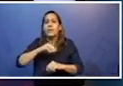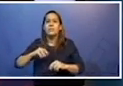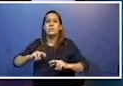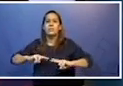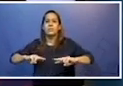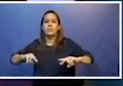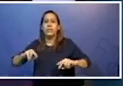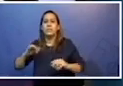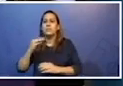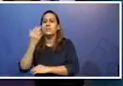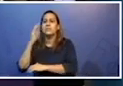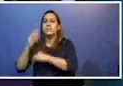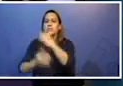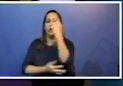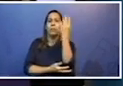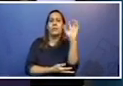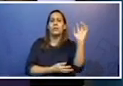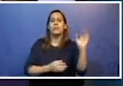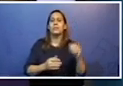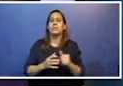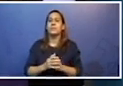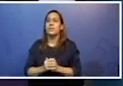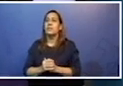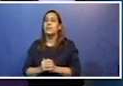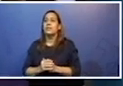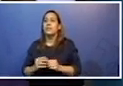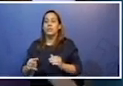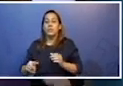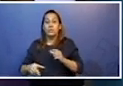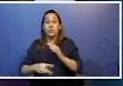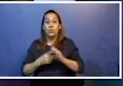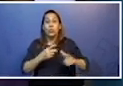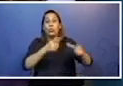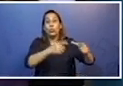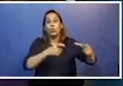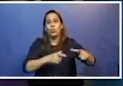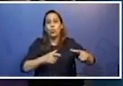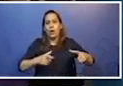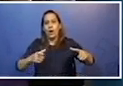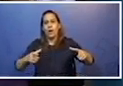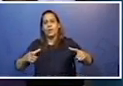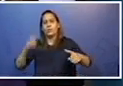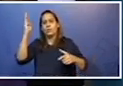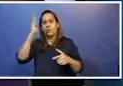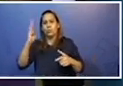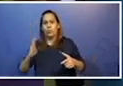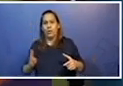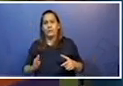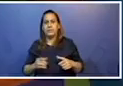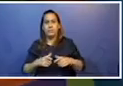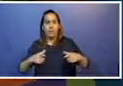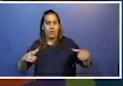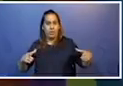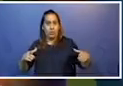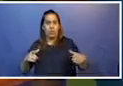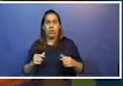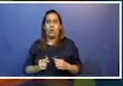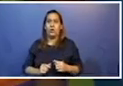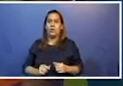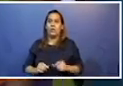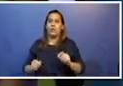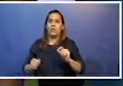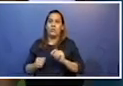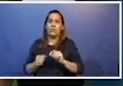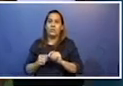é o conhecido como berço das águas, segundo maior bioma do nosso país. E agora nós vamos